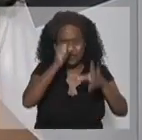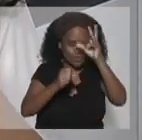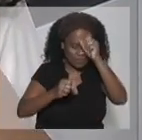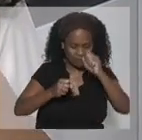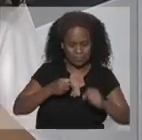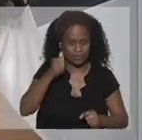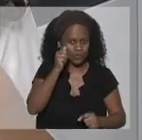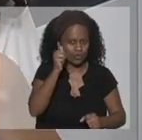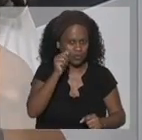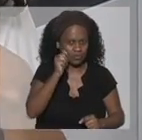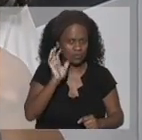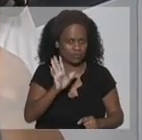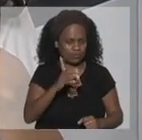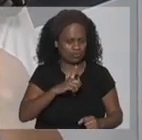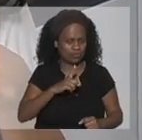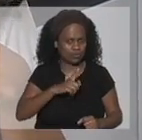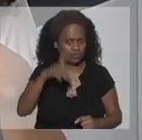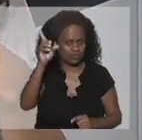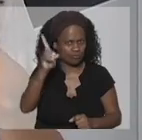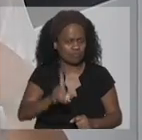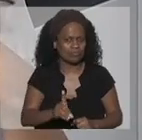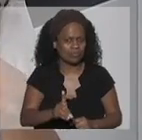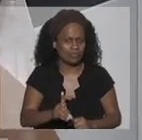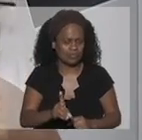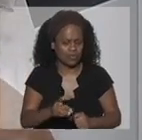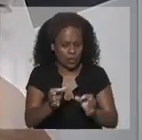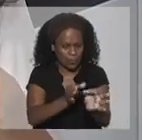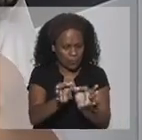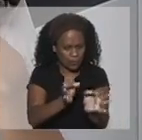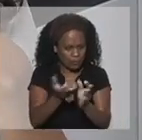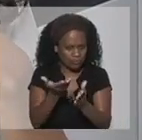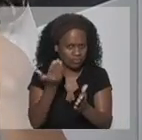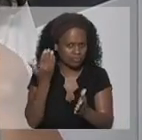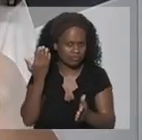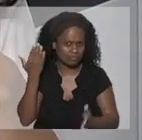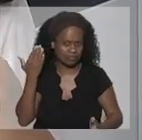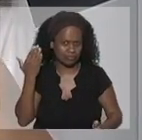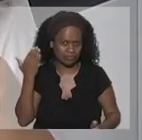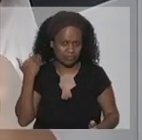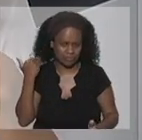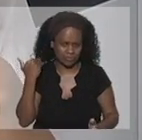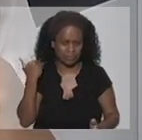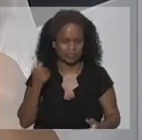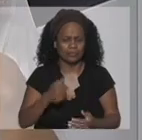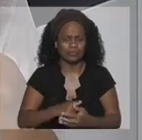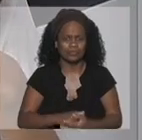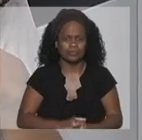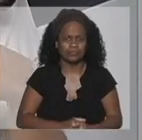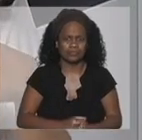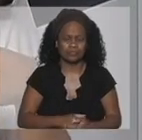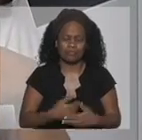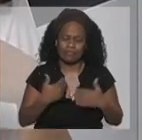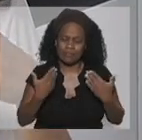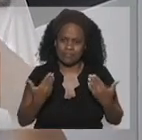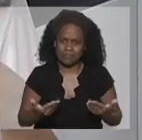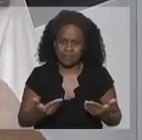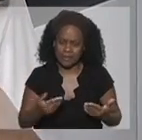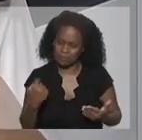com as meninas do direito, que já tinham uma organização um pouco anterior, as promotoras legais